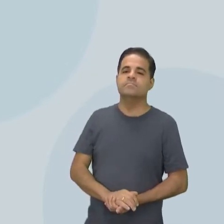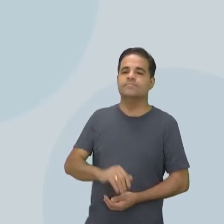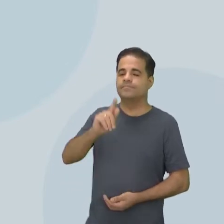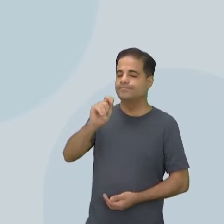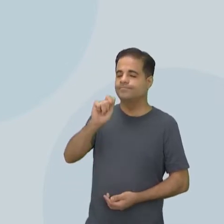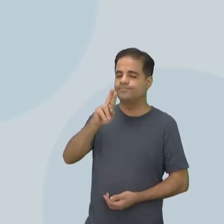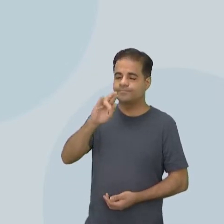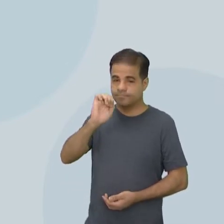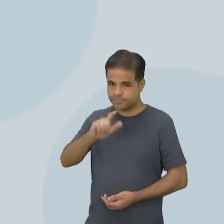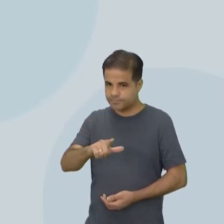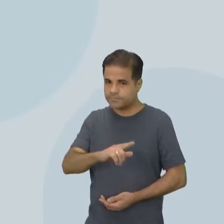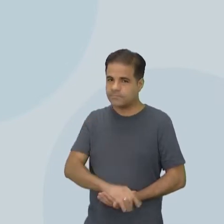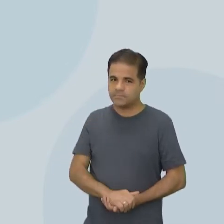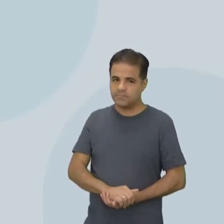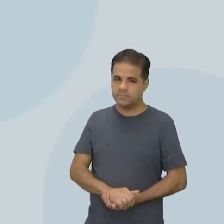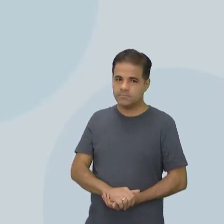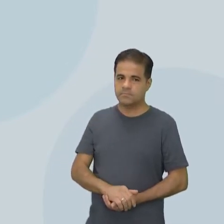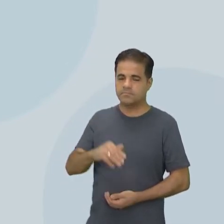Gabriel